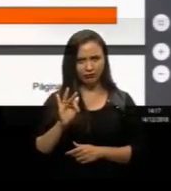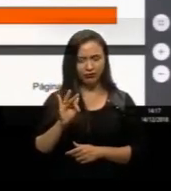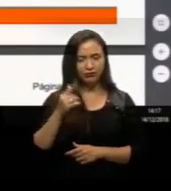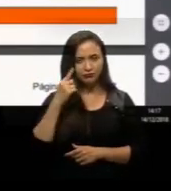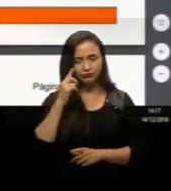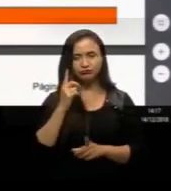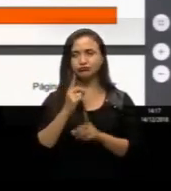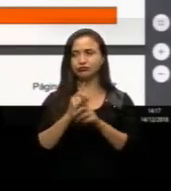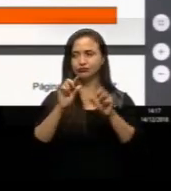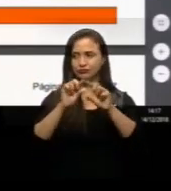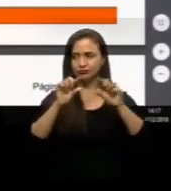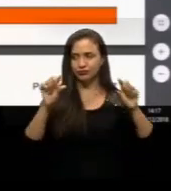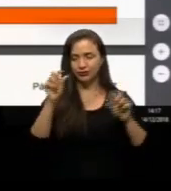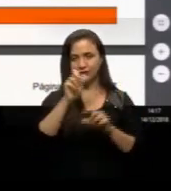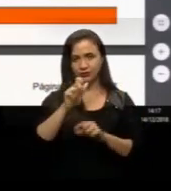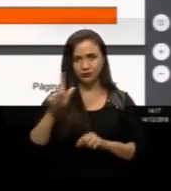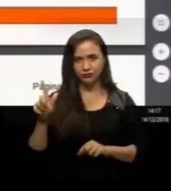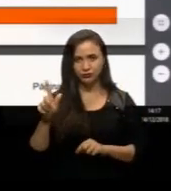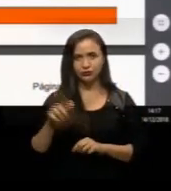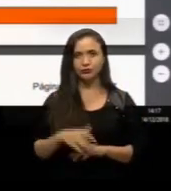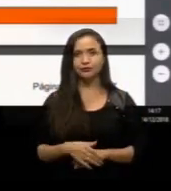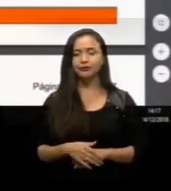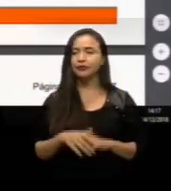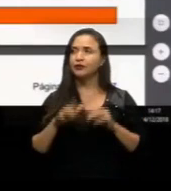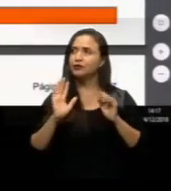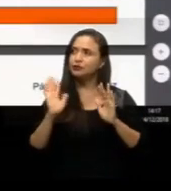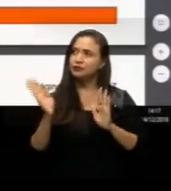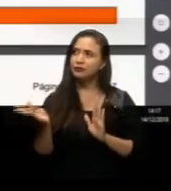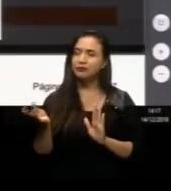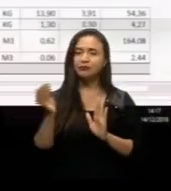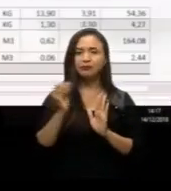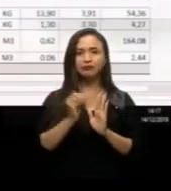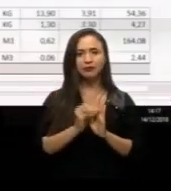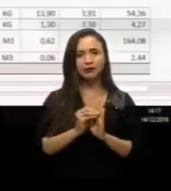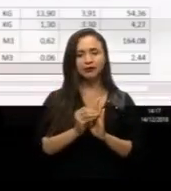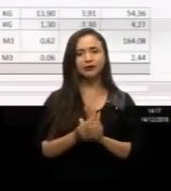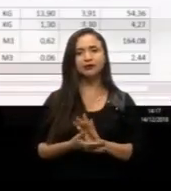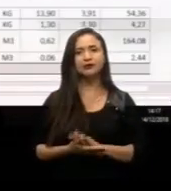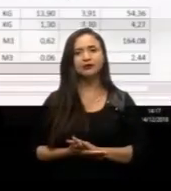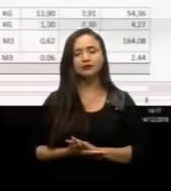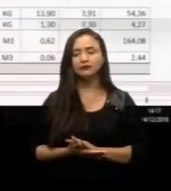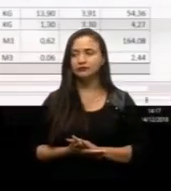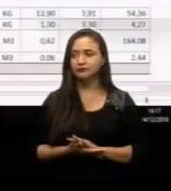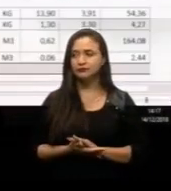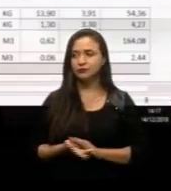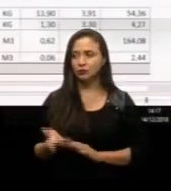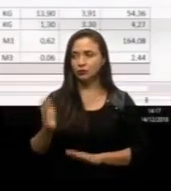forma concreto, tá? Pegamos esse item e jogamos aqui.